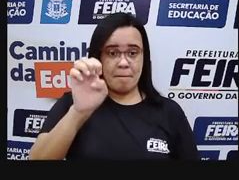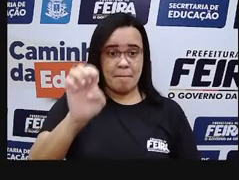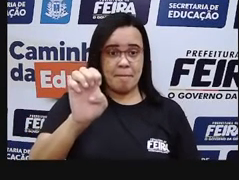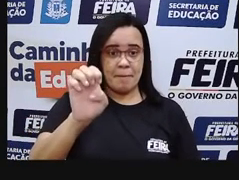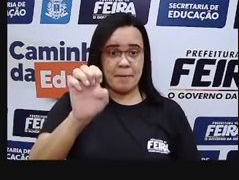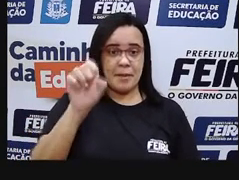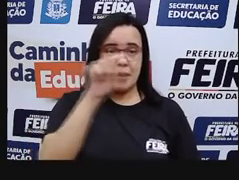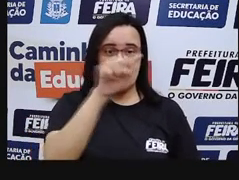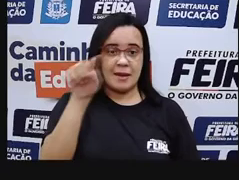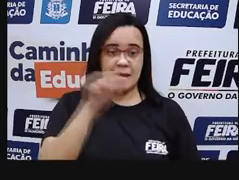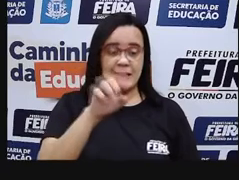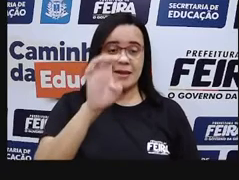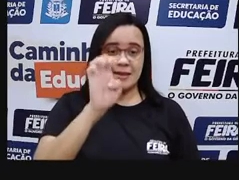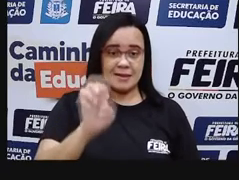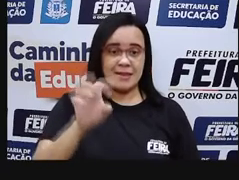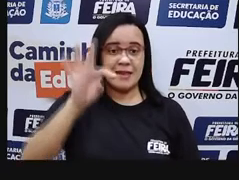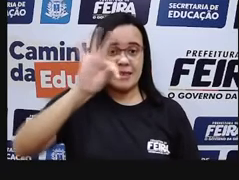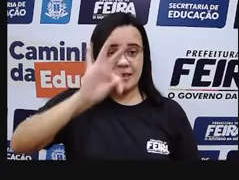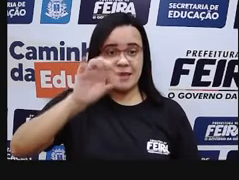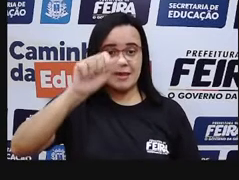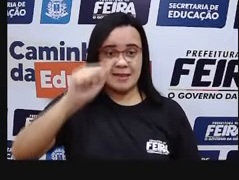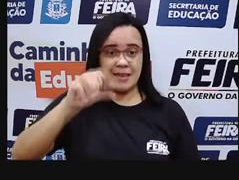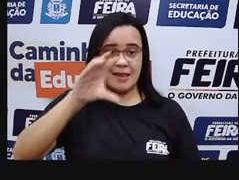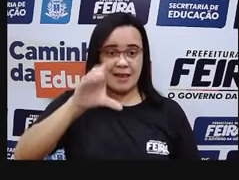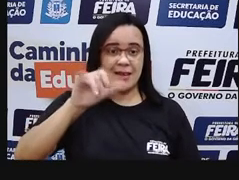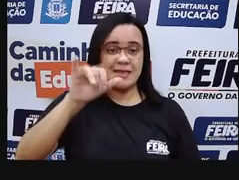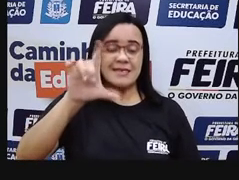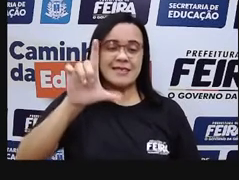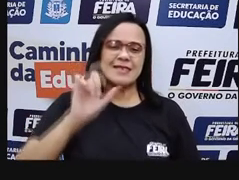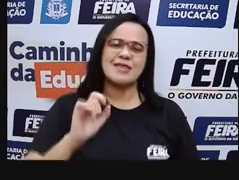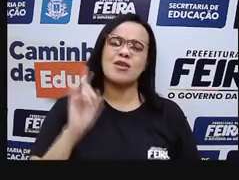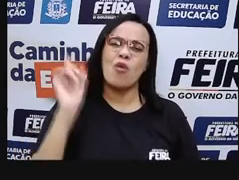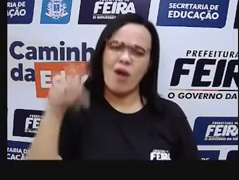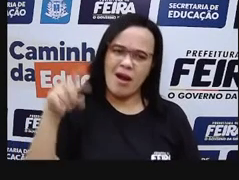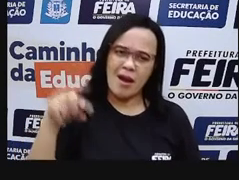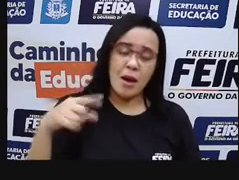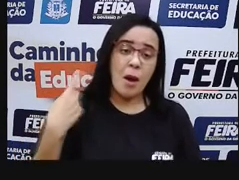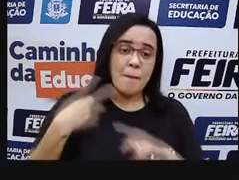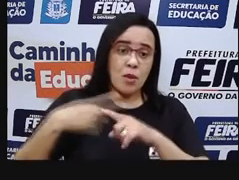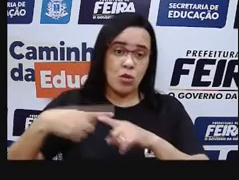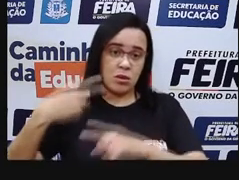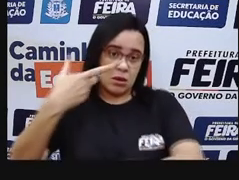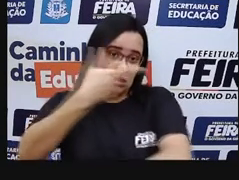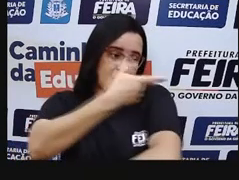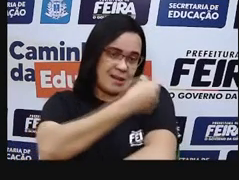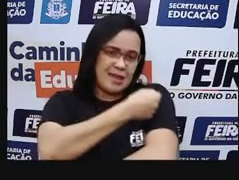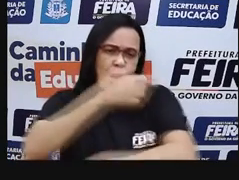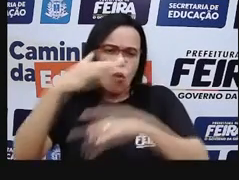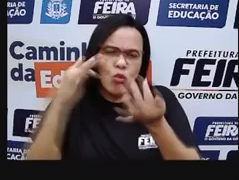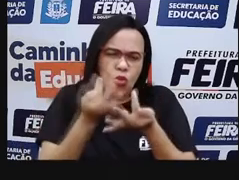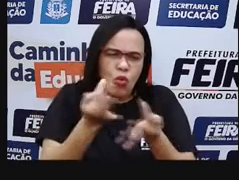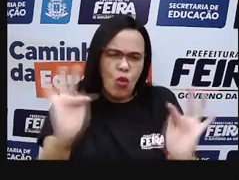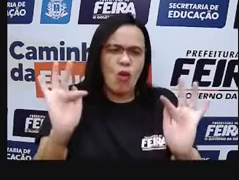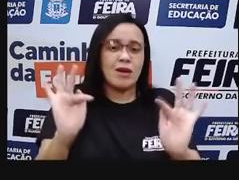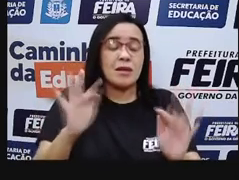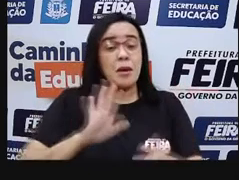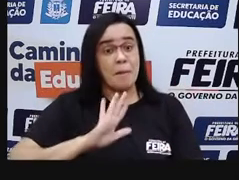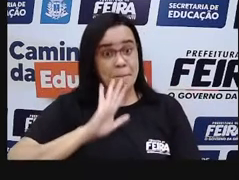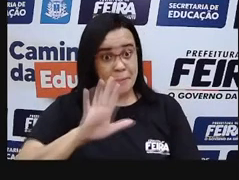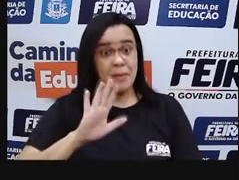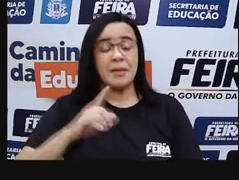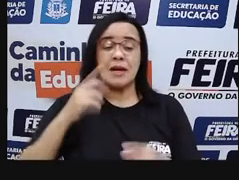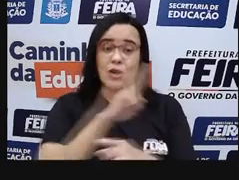difíceis para falar sobre a benzetacil e quem tomou uma benzetacil na vida então o benzetacil é um antibiótico